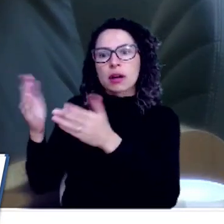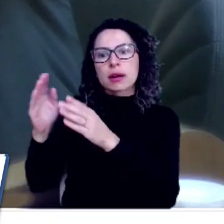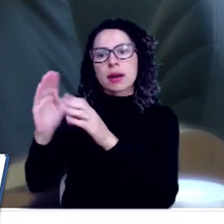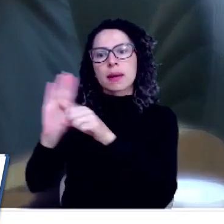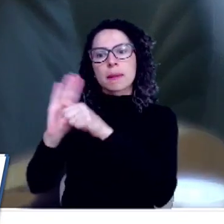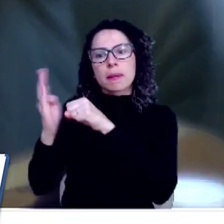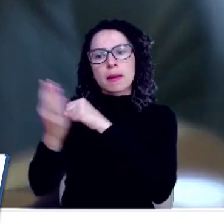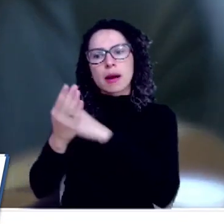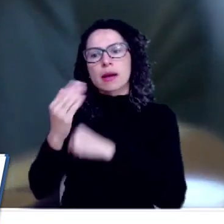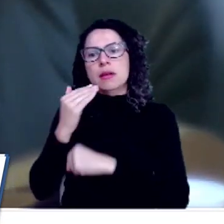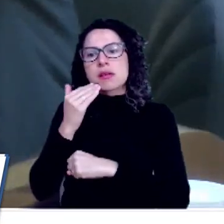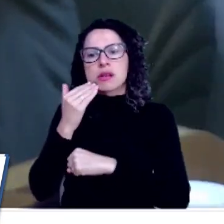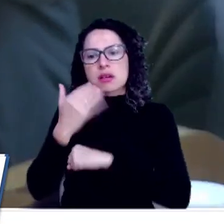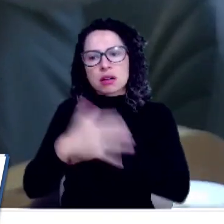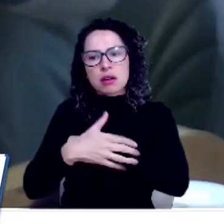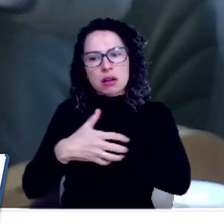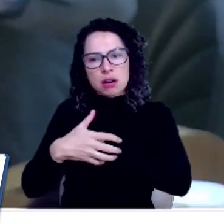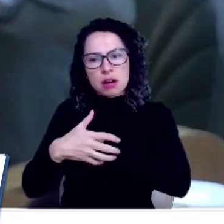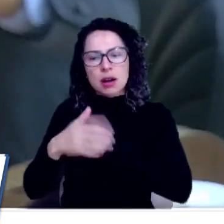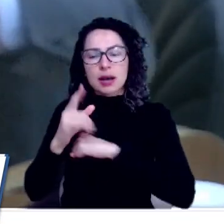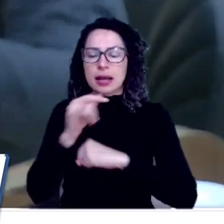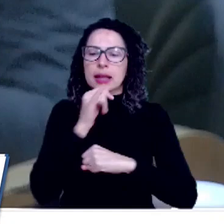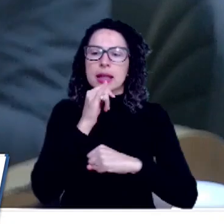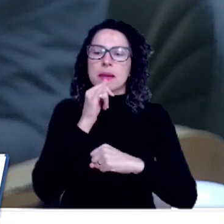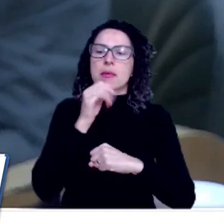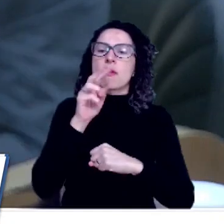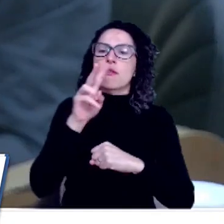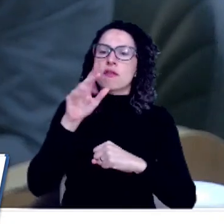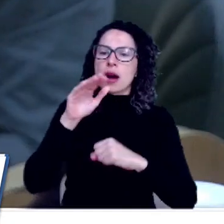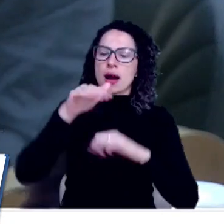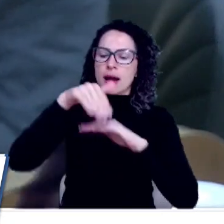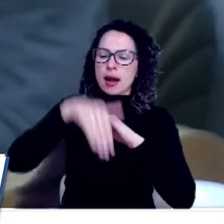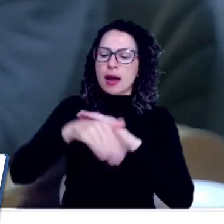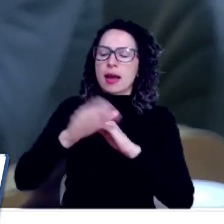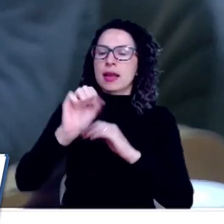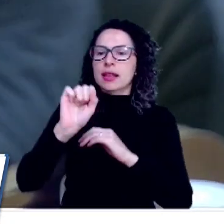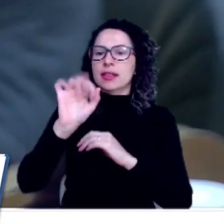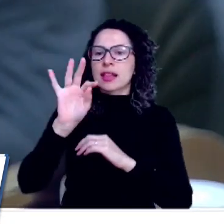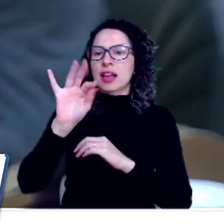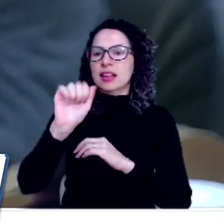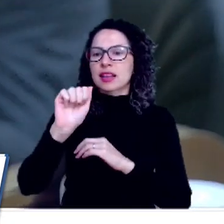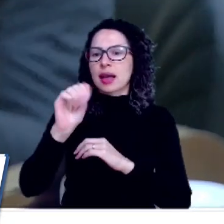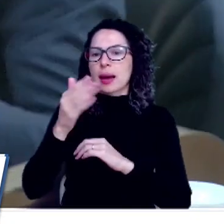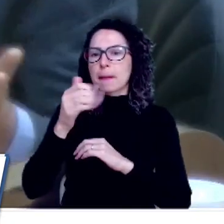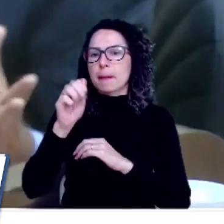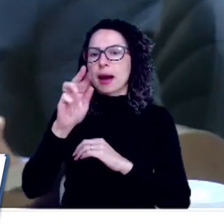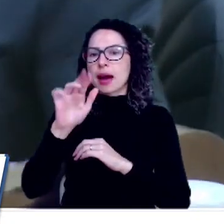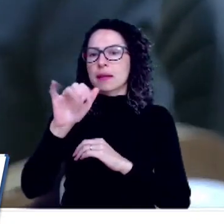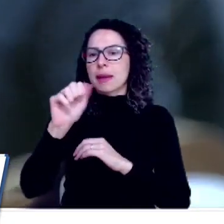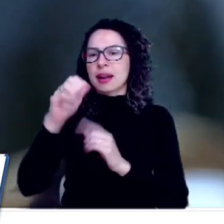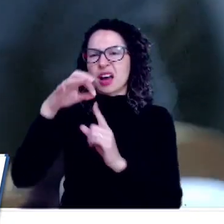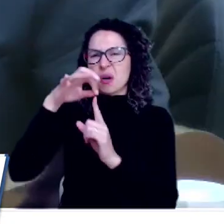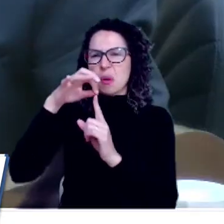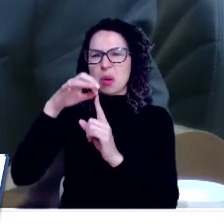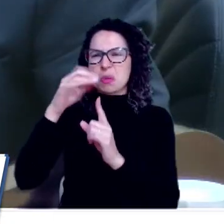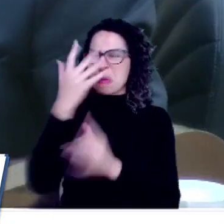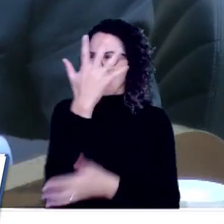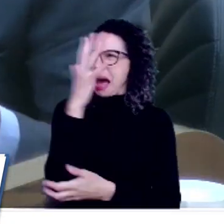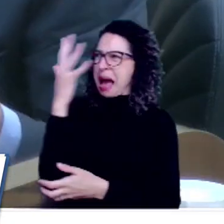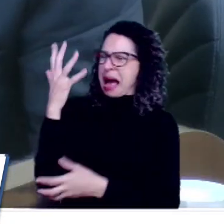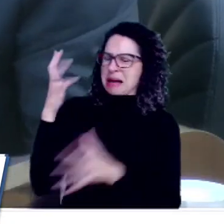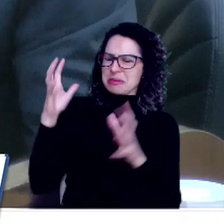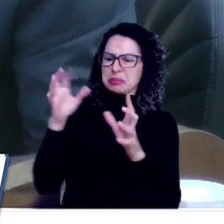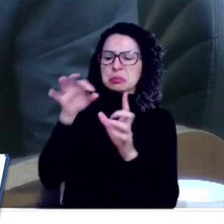Você vai num ponto de ônibus ali na Baixada do Santa Bárbara, é uma vergonha. O ponto de ônibus está no meio do mato. É